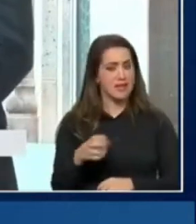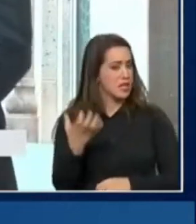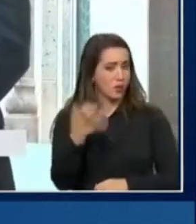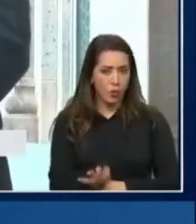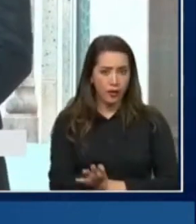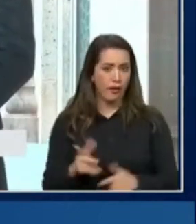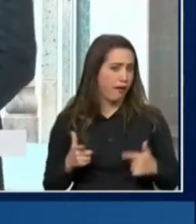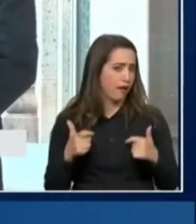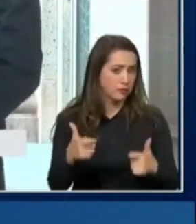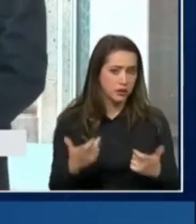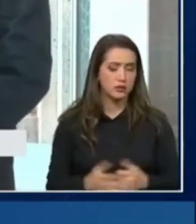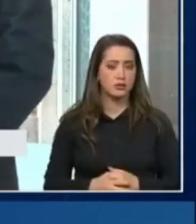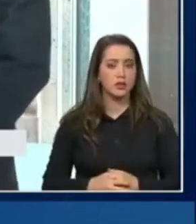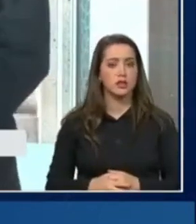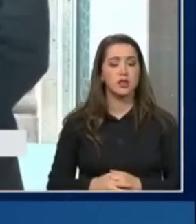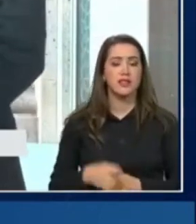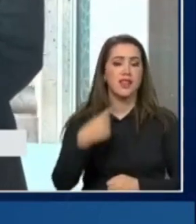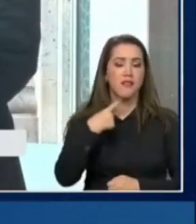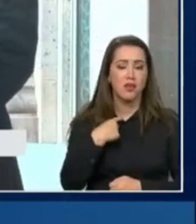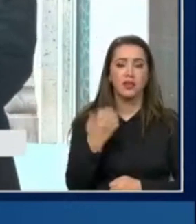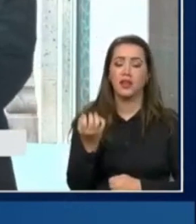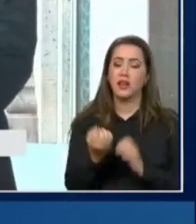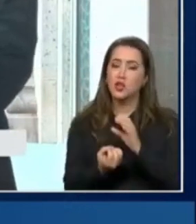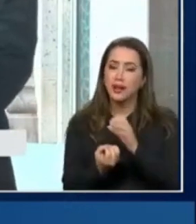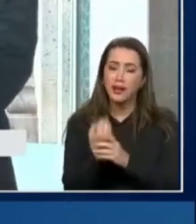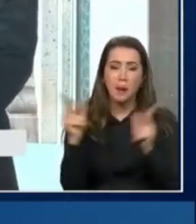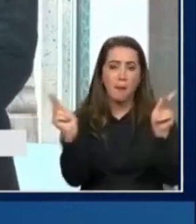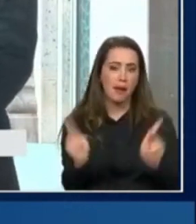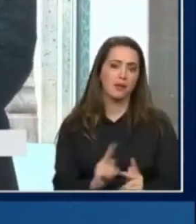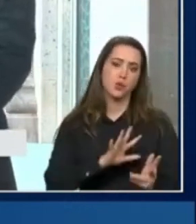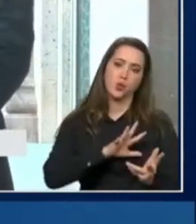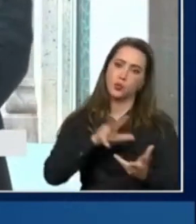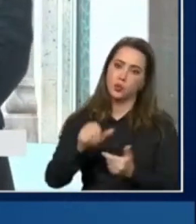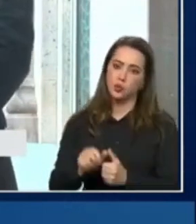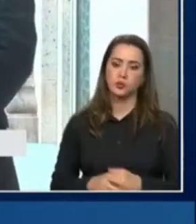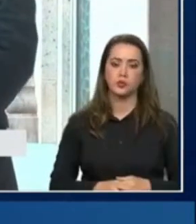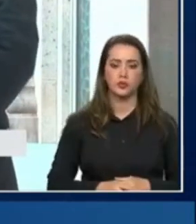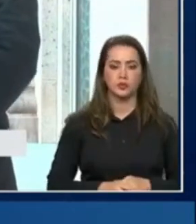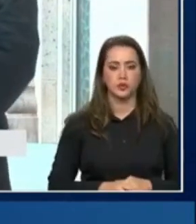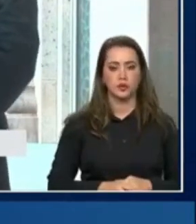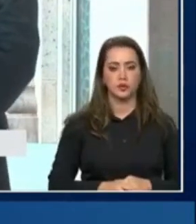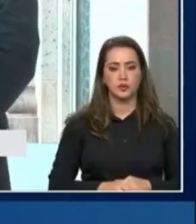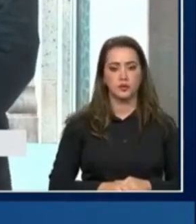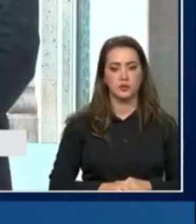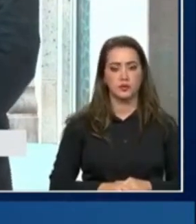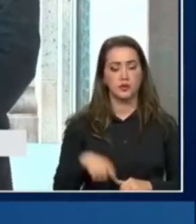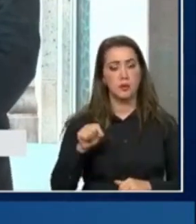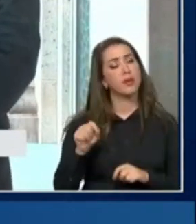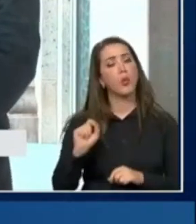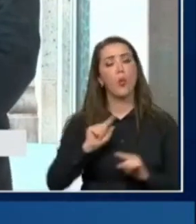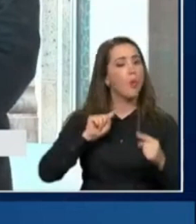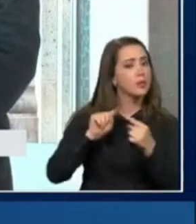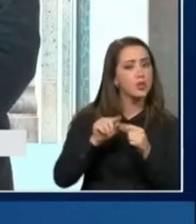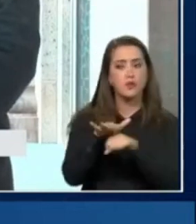uma proposta de paz. Outra coisa que deu muita polêmica foi essa questão de o Lula falar que it takes two to tango, como dizem aqui na música, né? Tem que ter